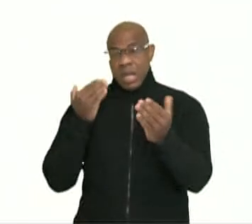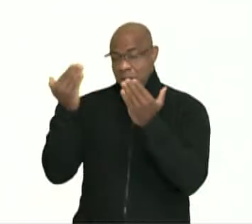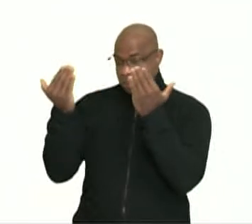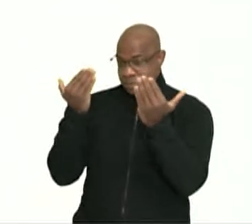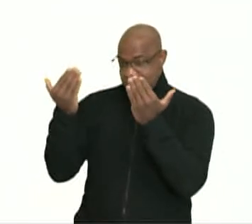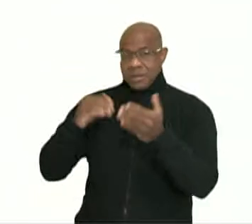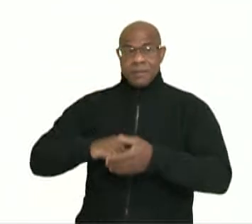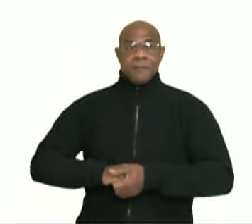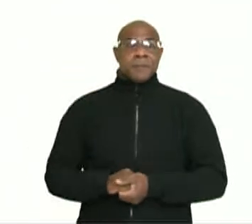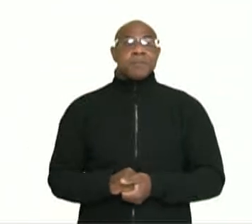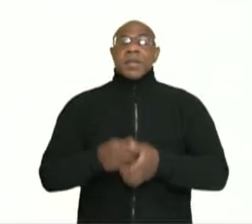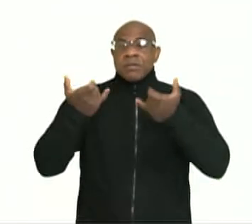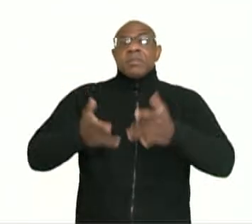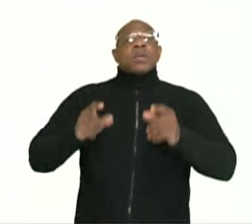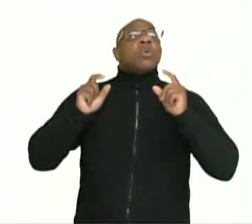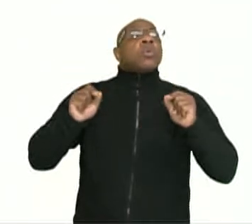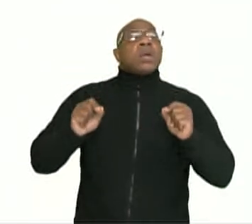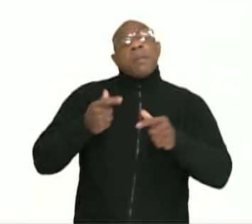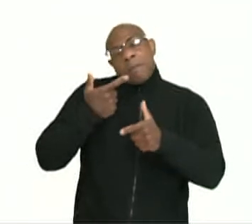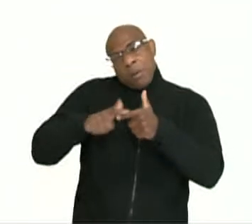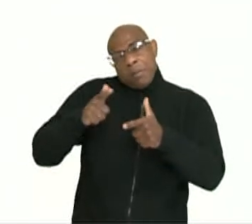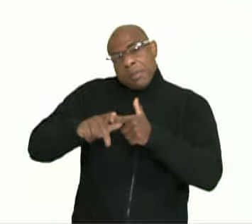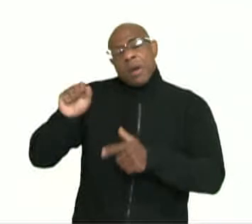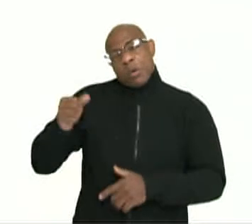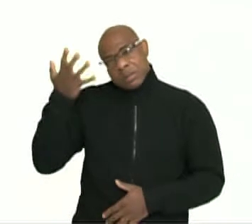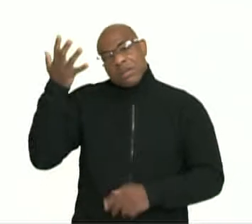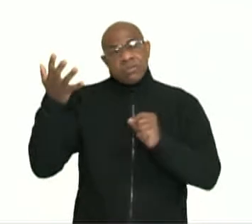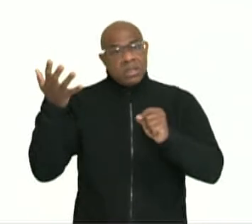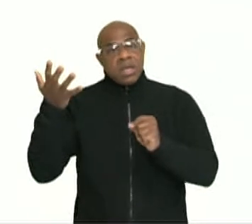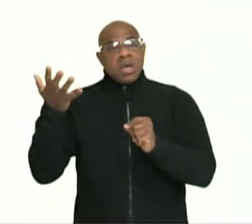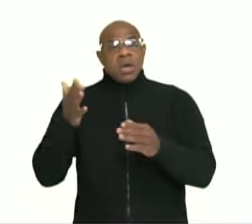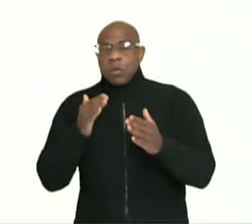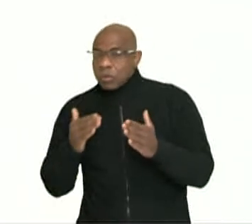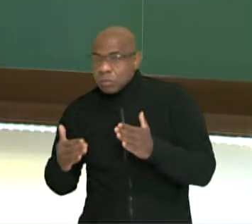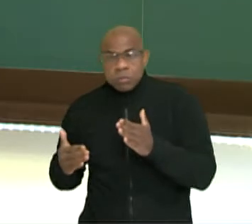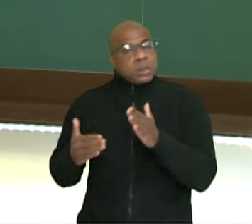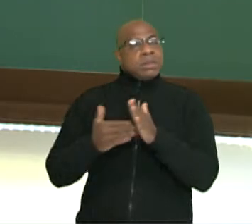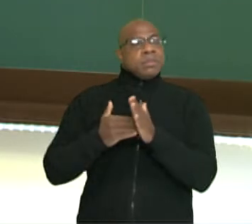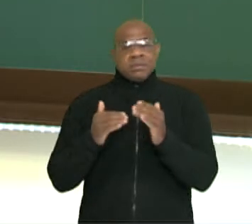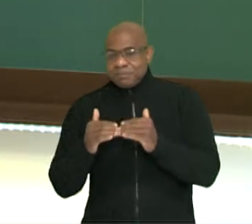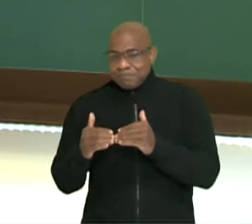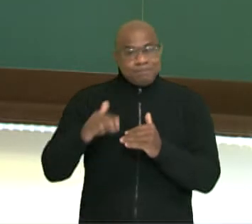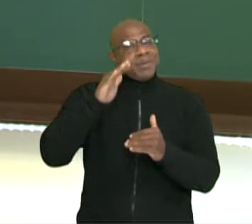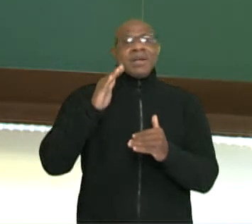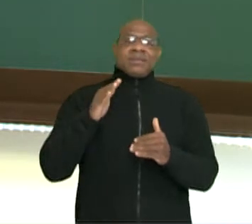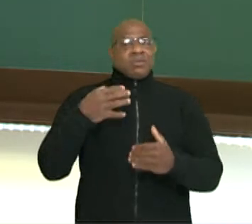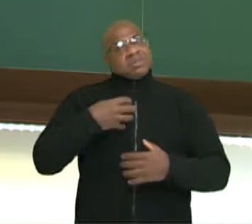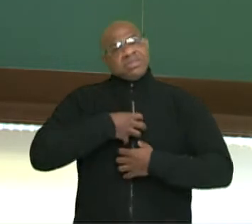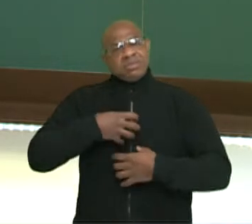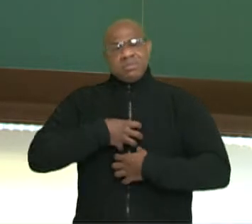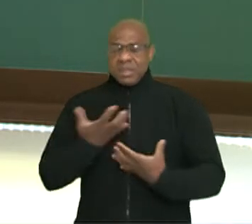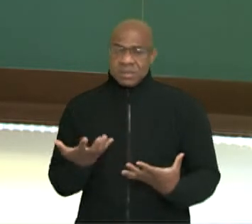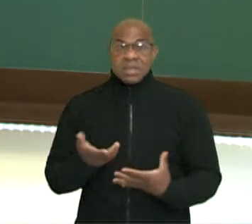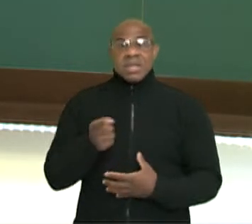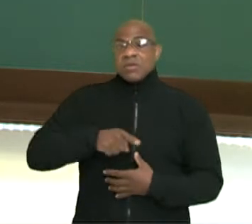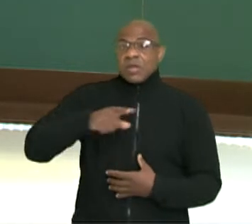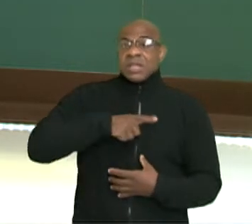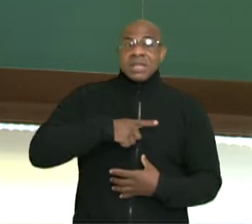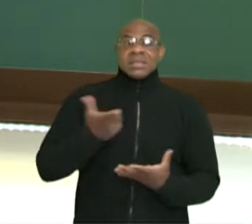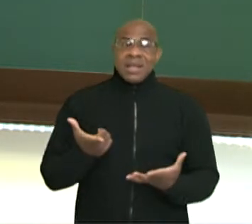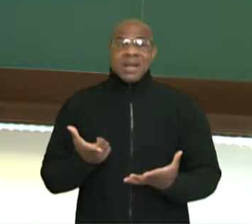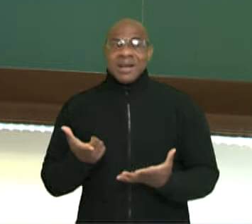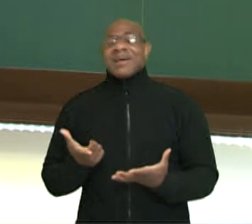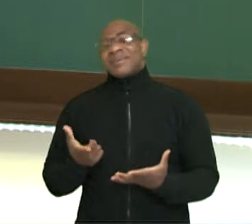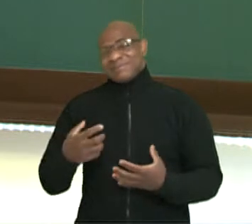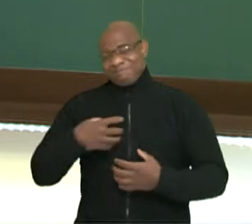neurologista. Então, ela explica que o problema ocorre quando ultrapassam-se os limites desses sentimentos. O que você está afetando com